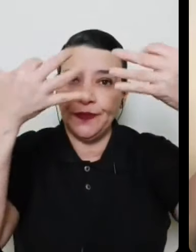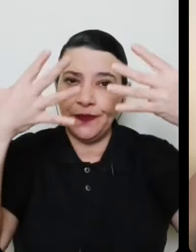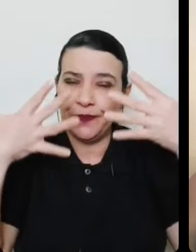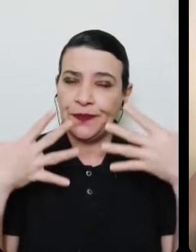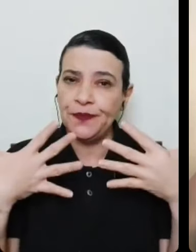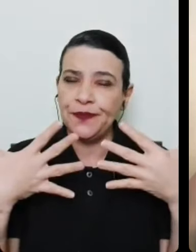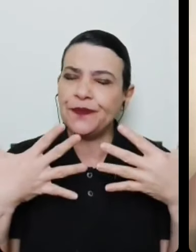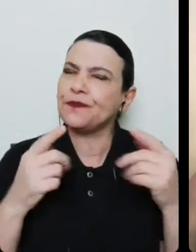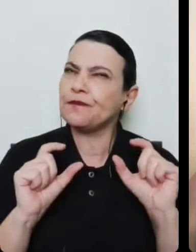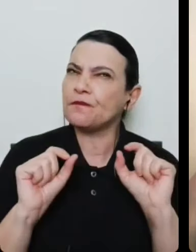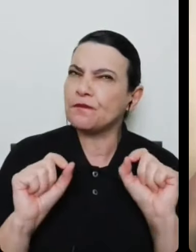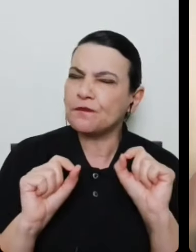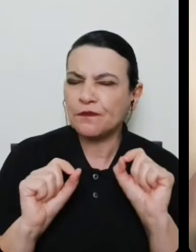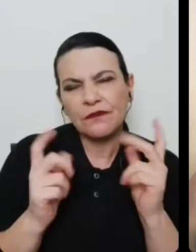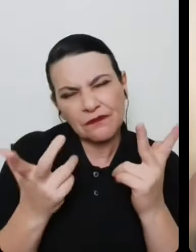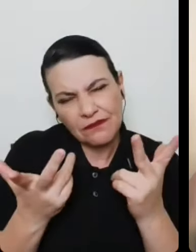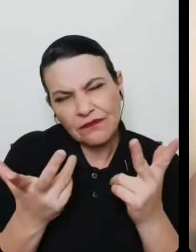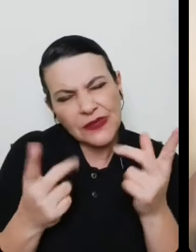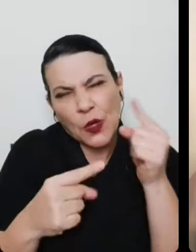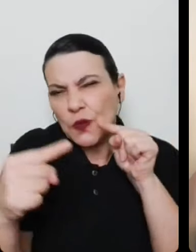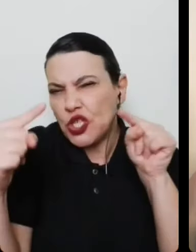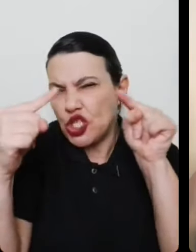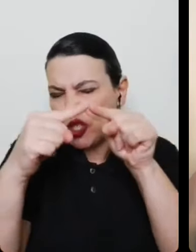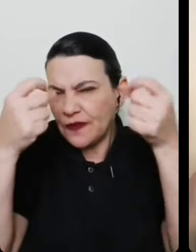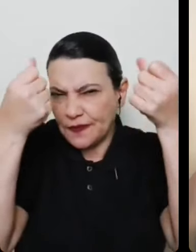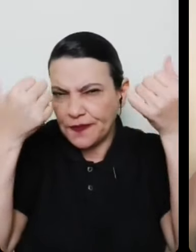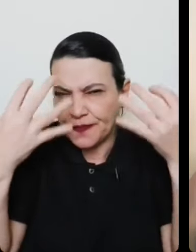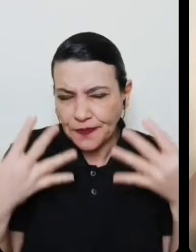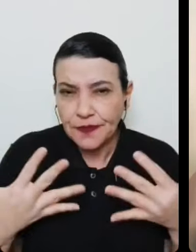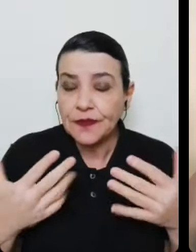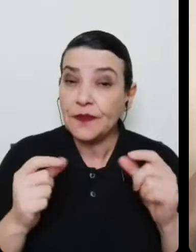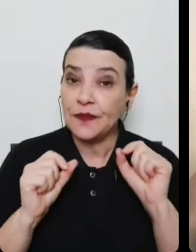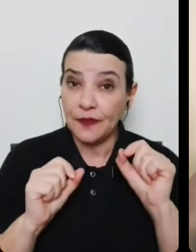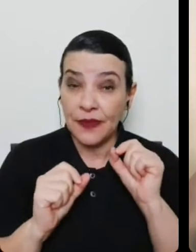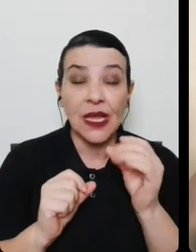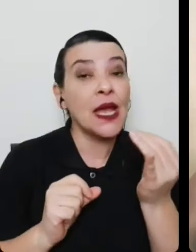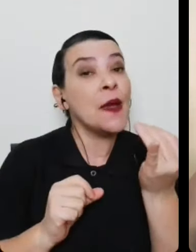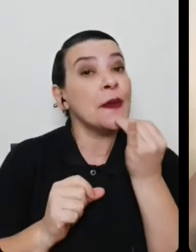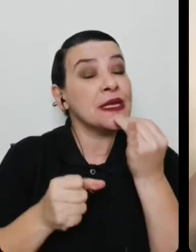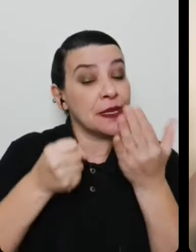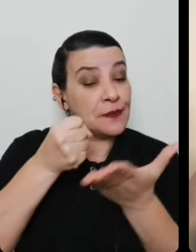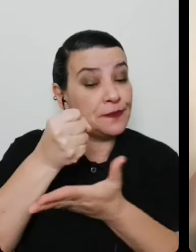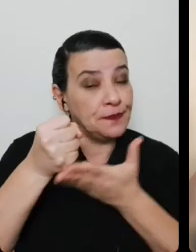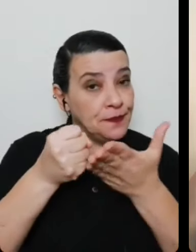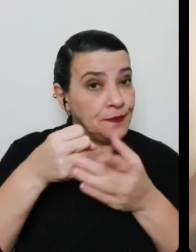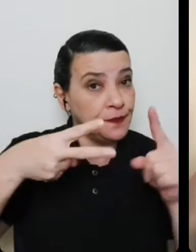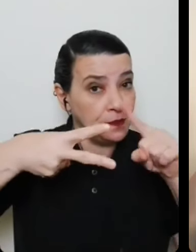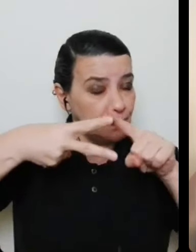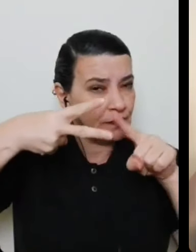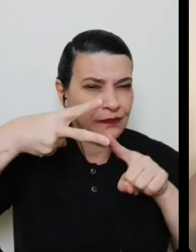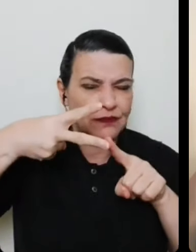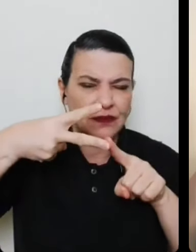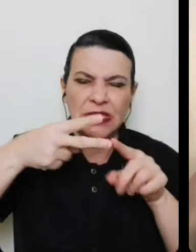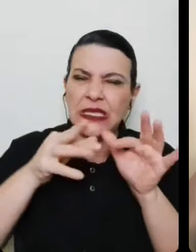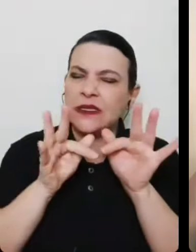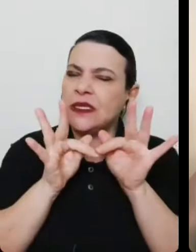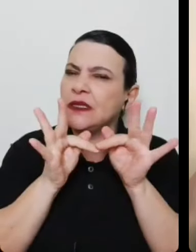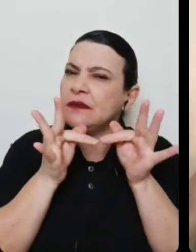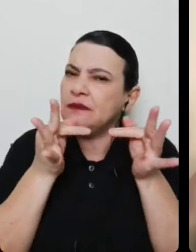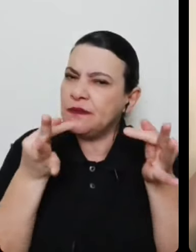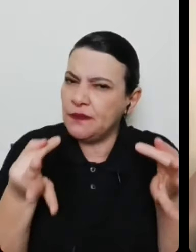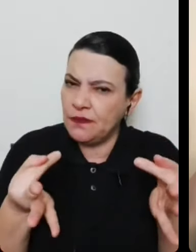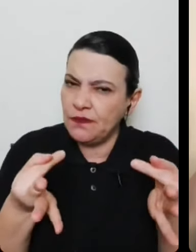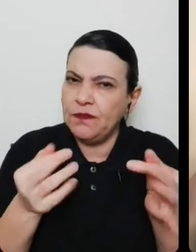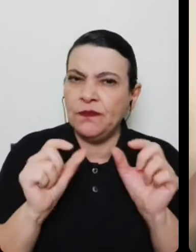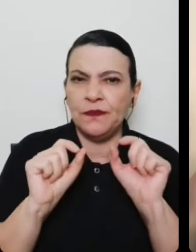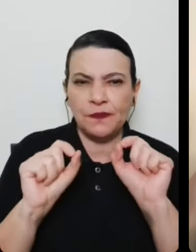que, assim, de maneira prática e objetiva, nós pegamos duas bases simples, colocamos